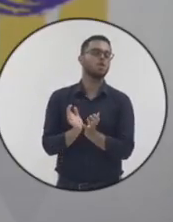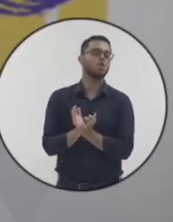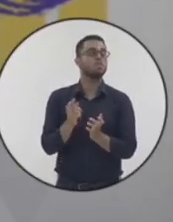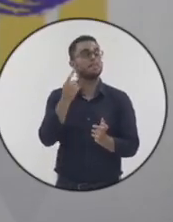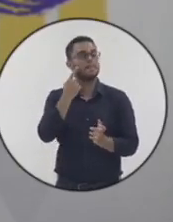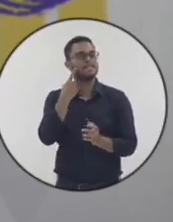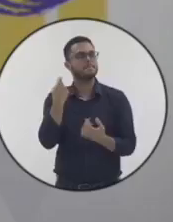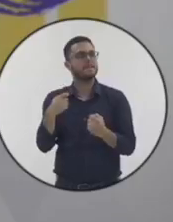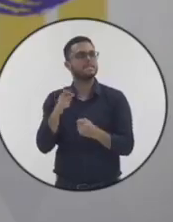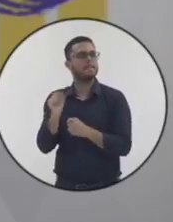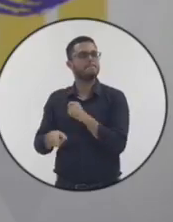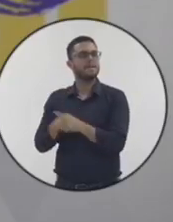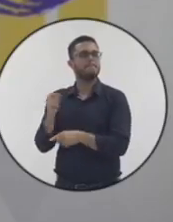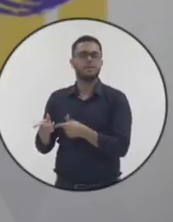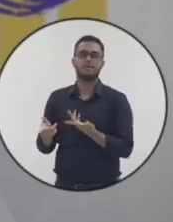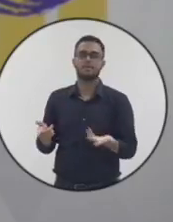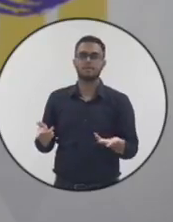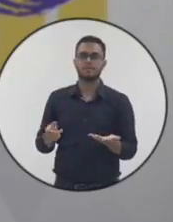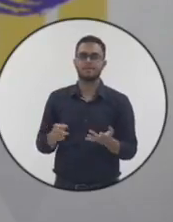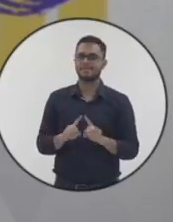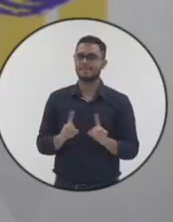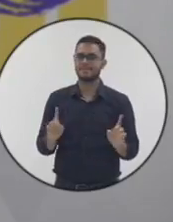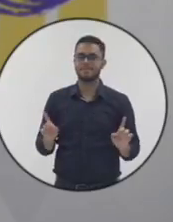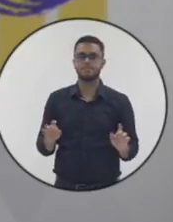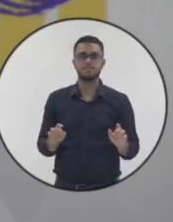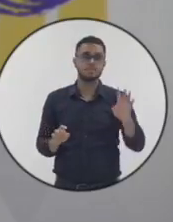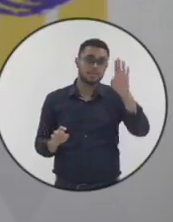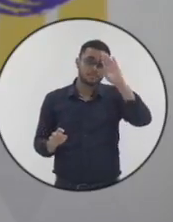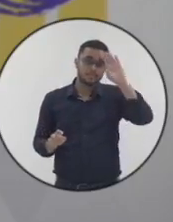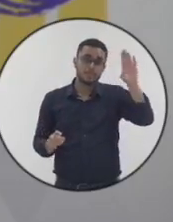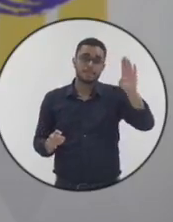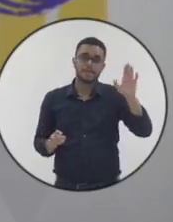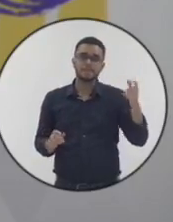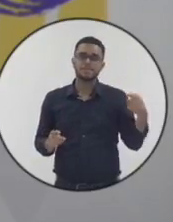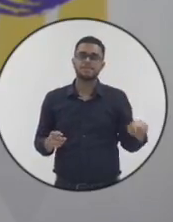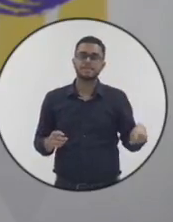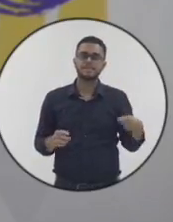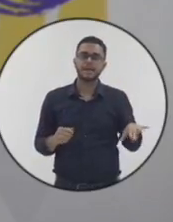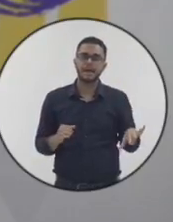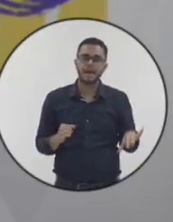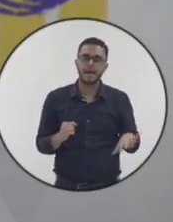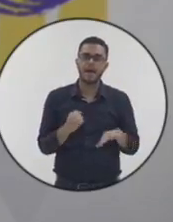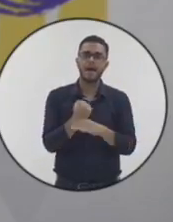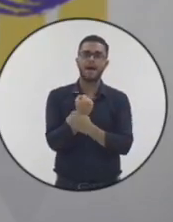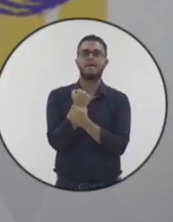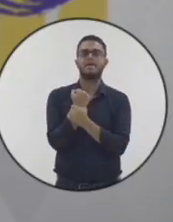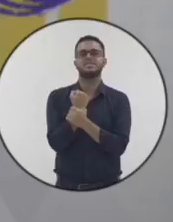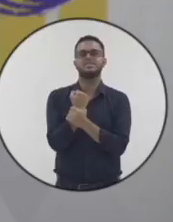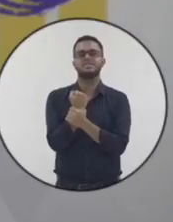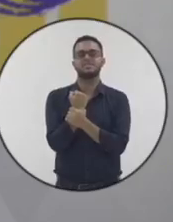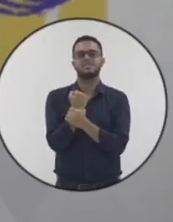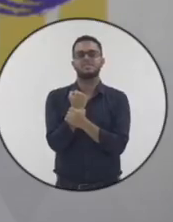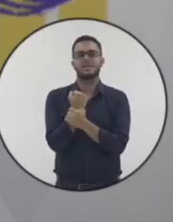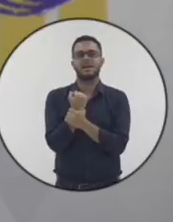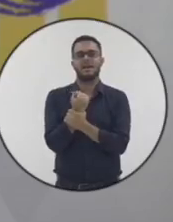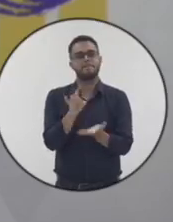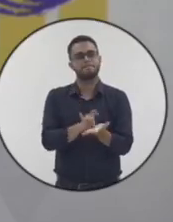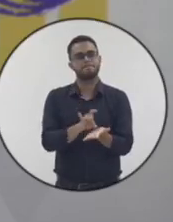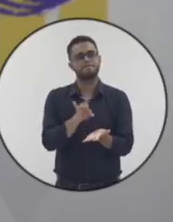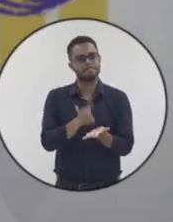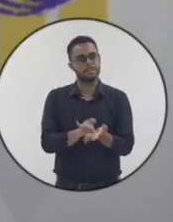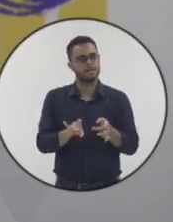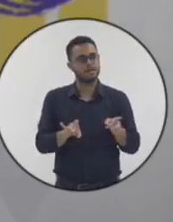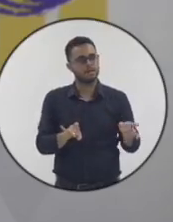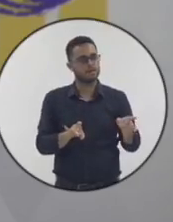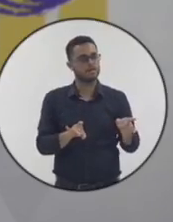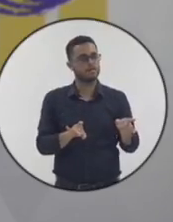alvo, mas, principalmente, para garantia, né, da execução